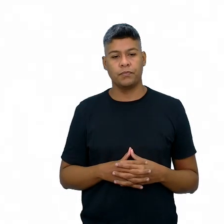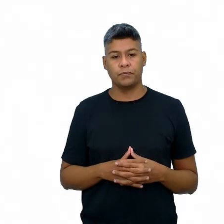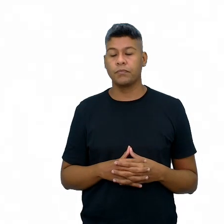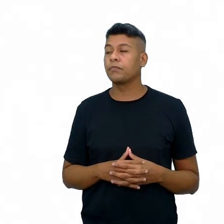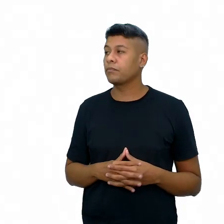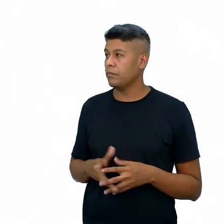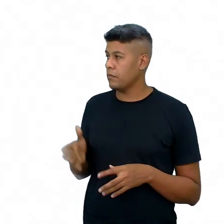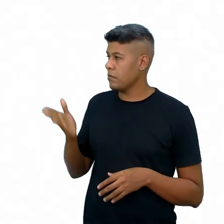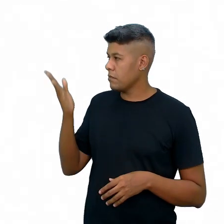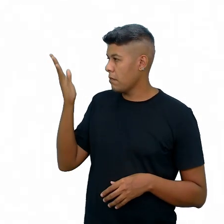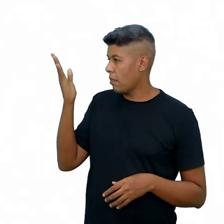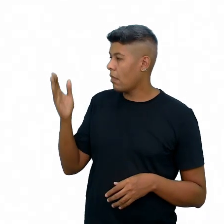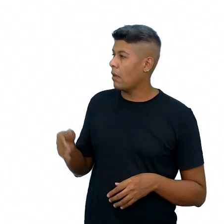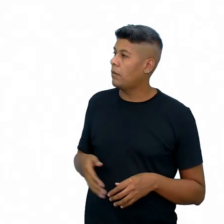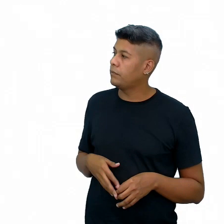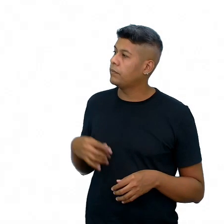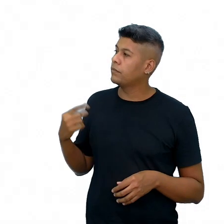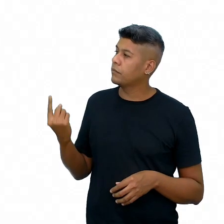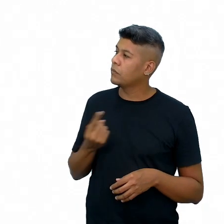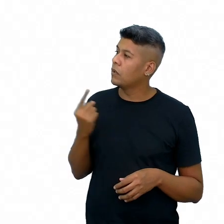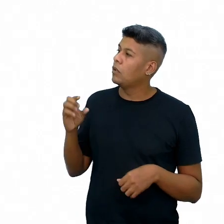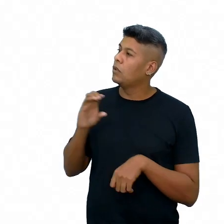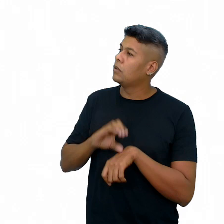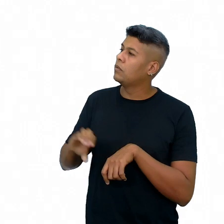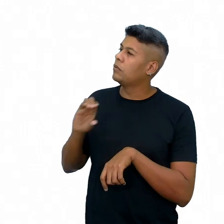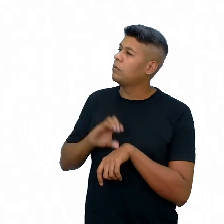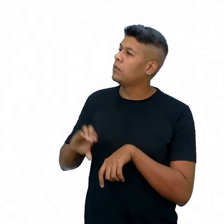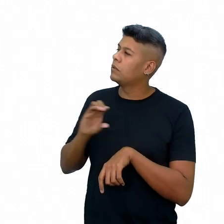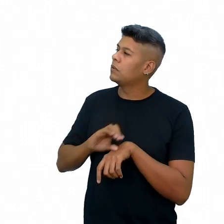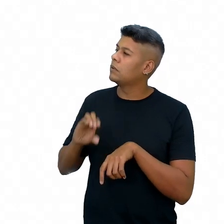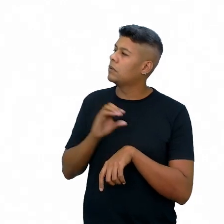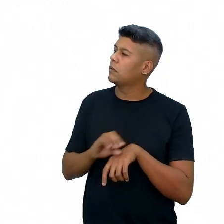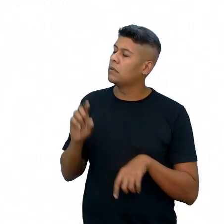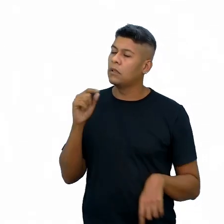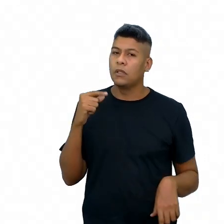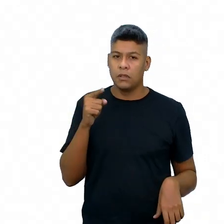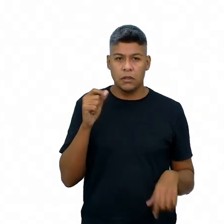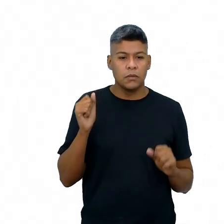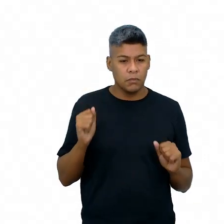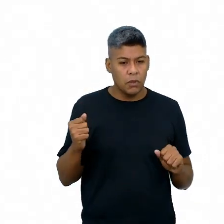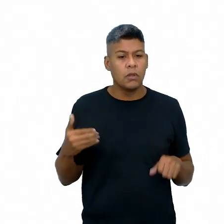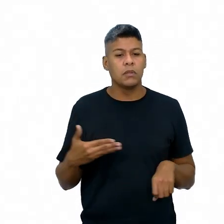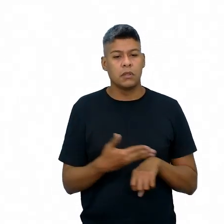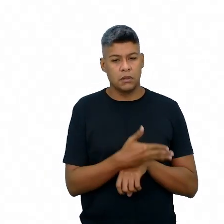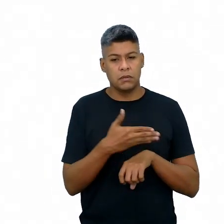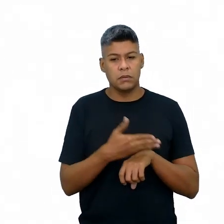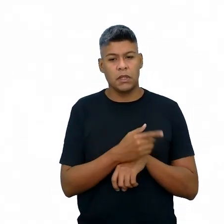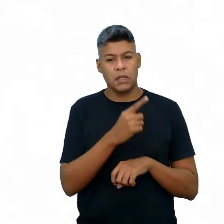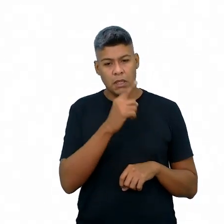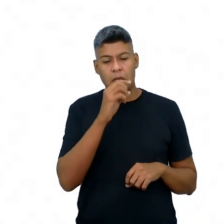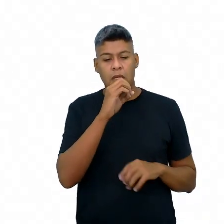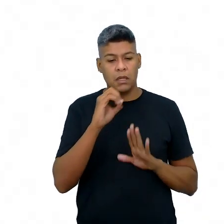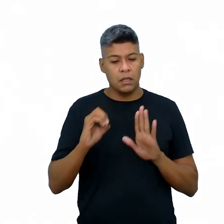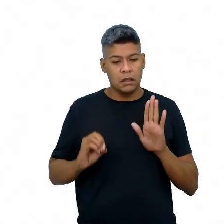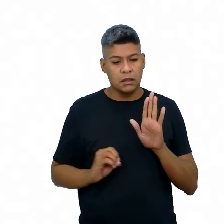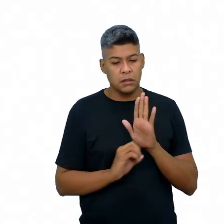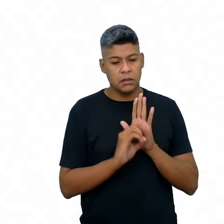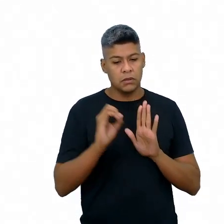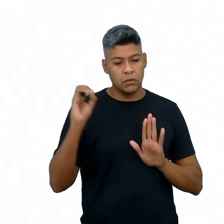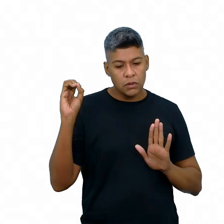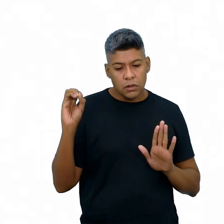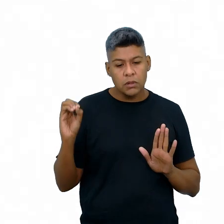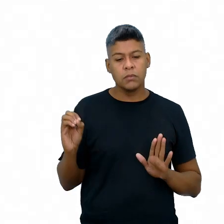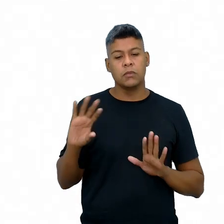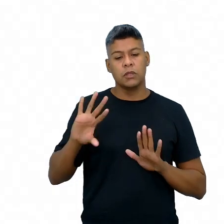Bom, fazendo um panorama das nossas formações, essas formações vocês podem acessar lá no Centro de Mídias, né,